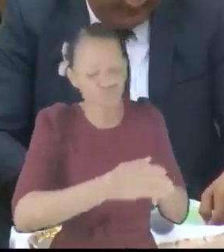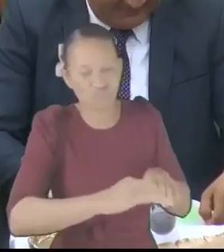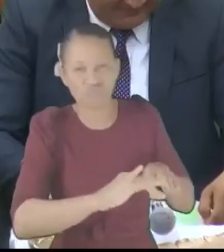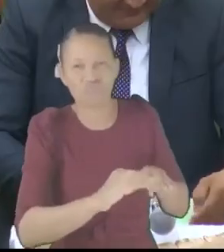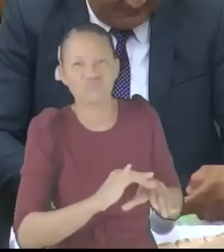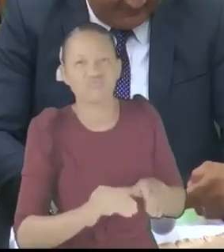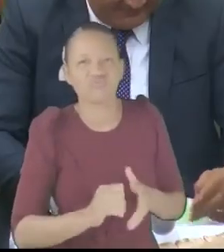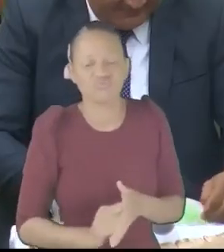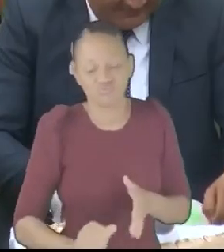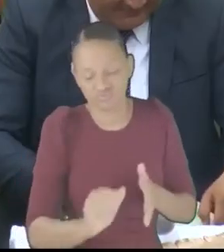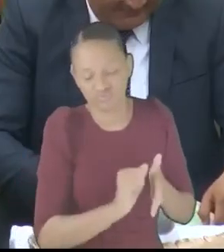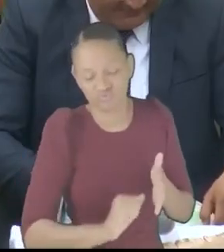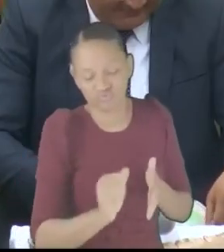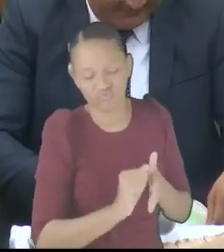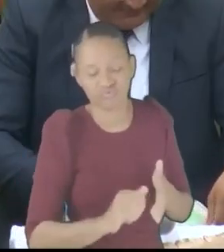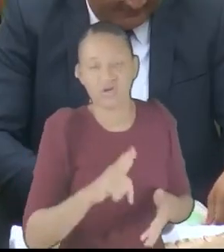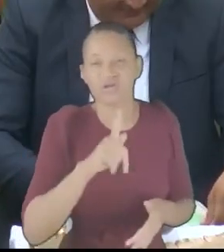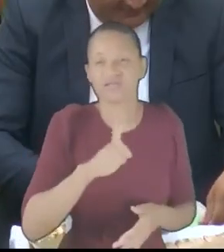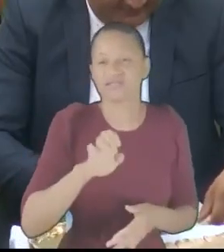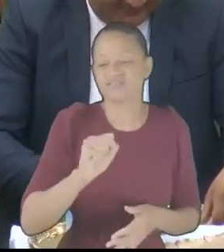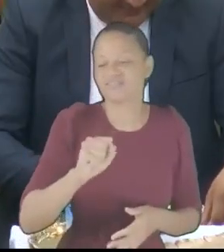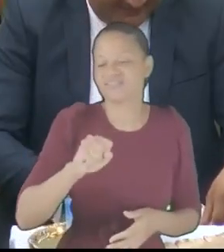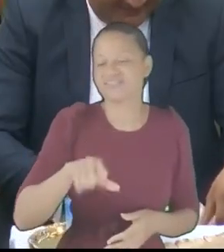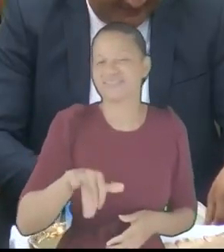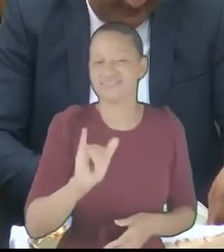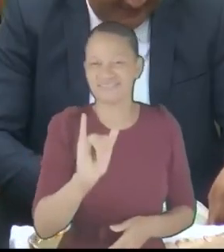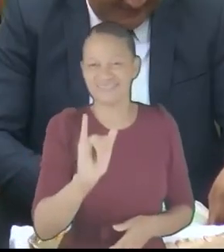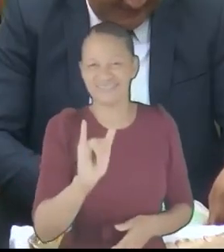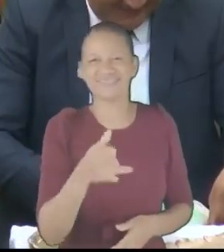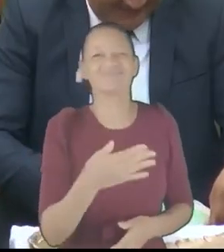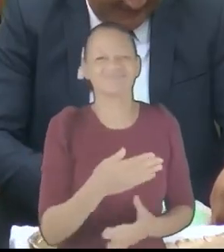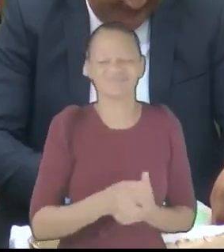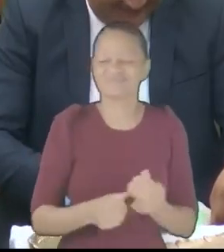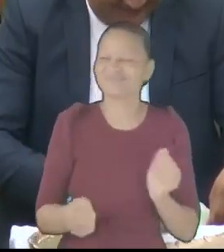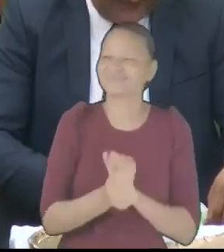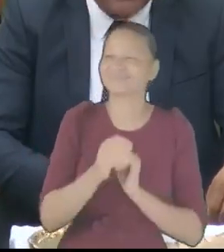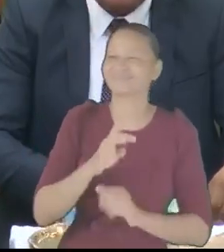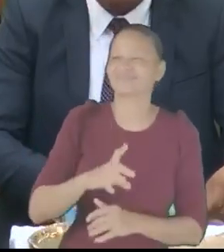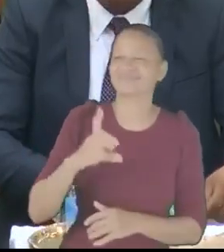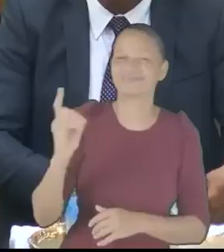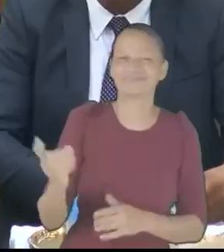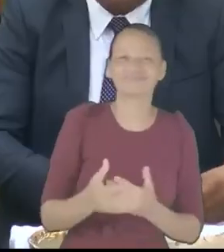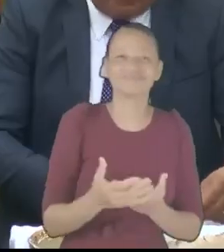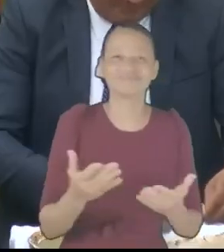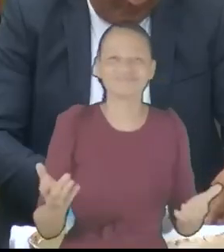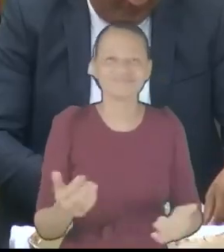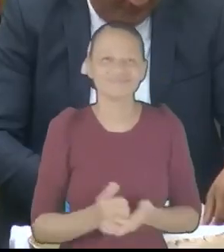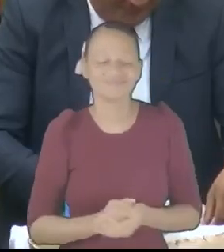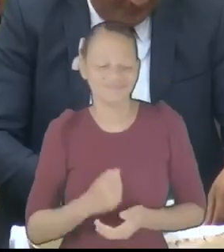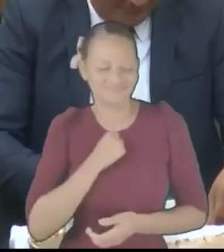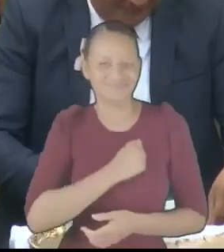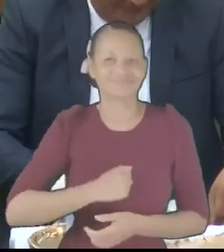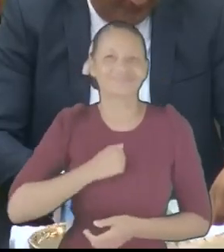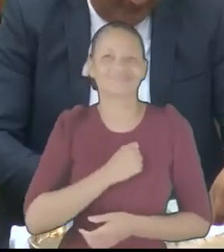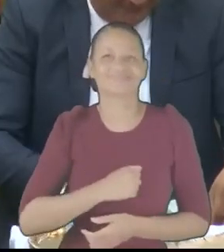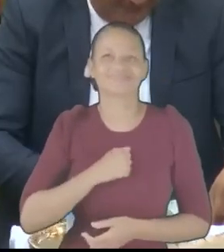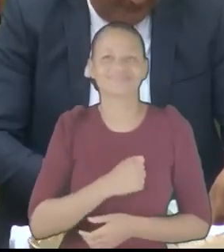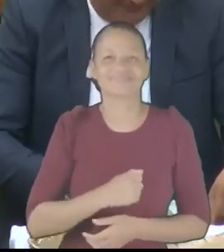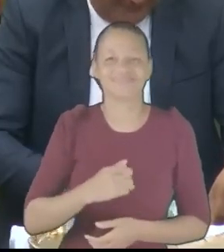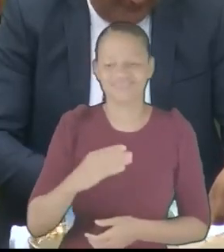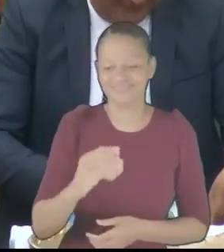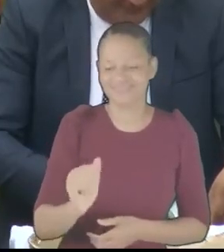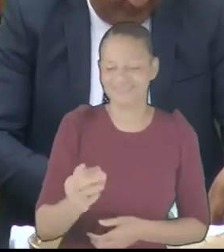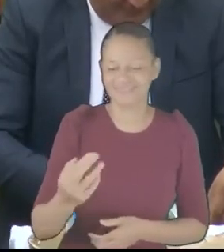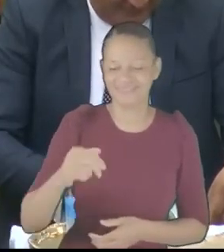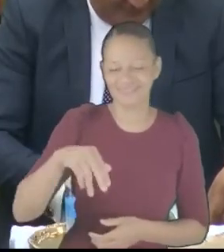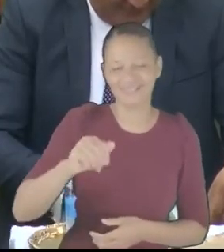passa sabonete Gessi, glória a Deus, na porca. Aleluia. Você passa sabonete Carnaval.